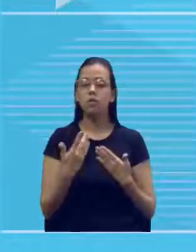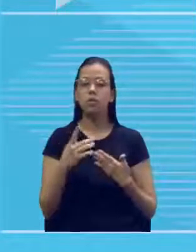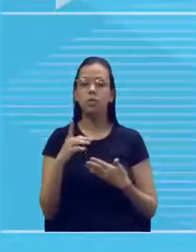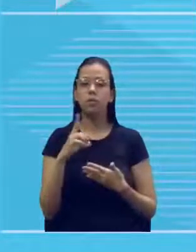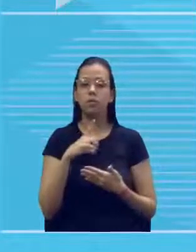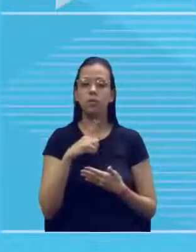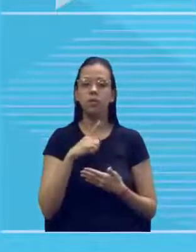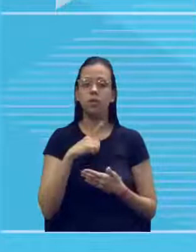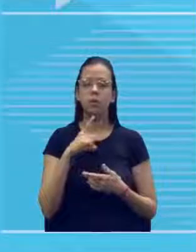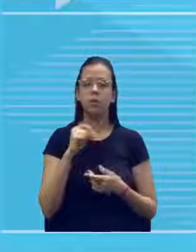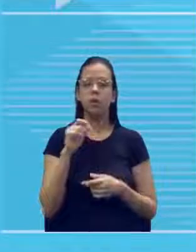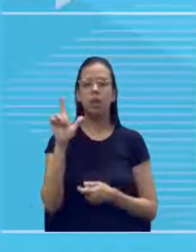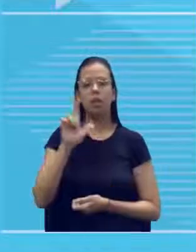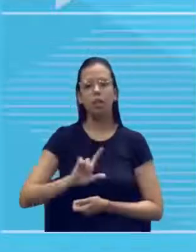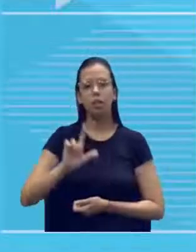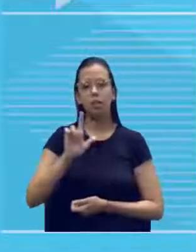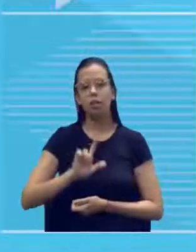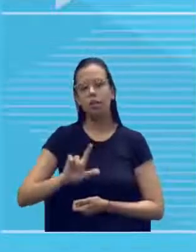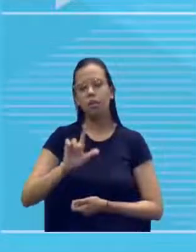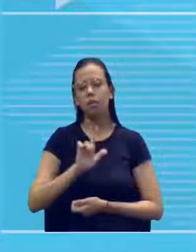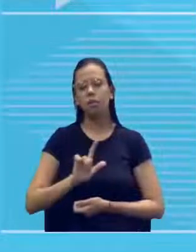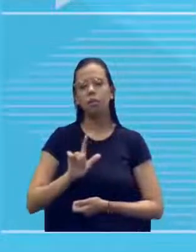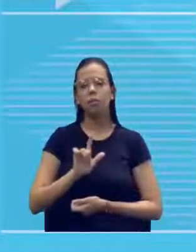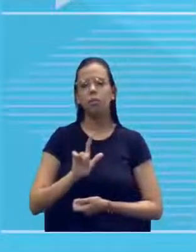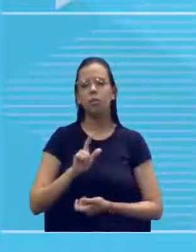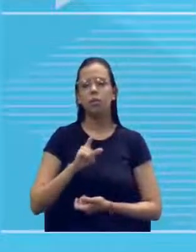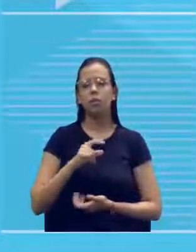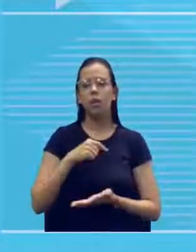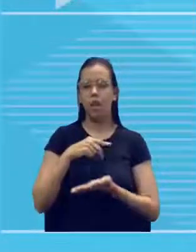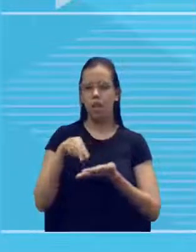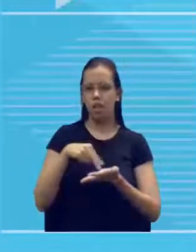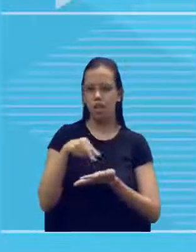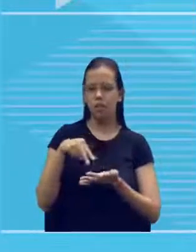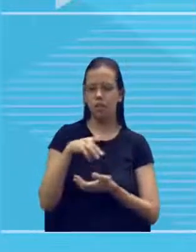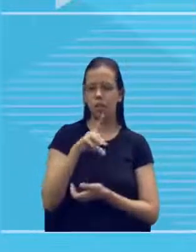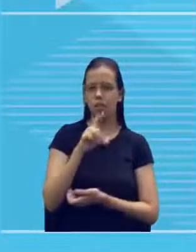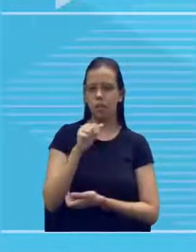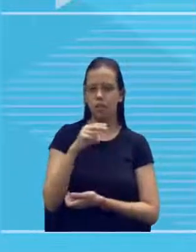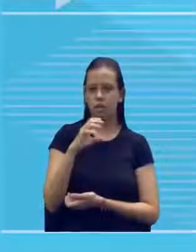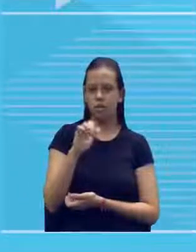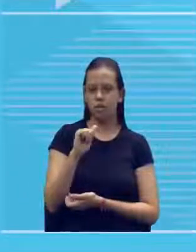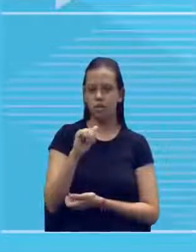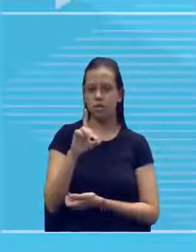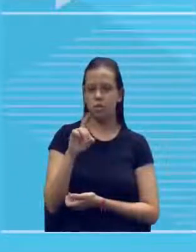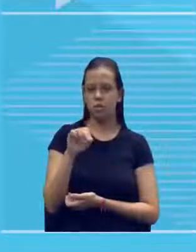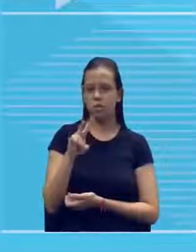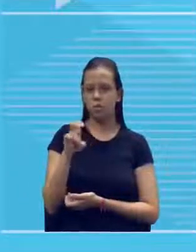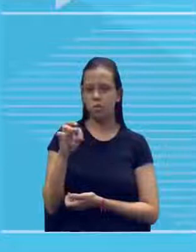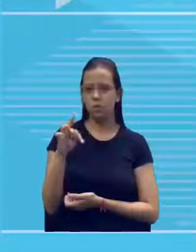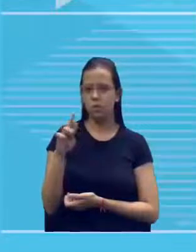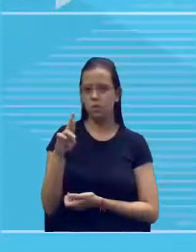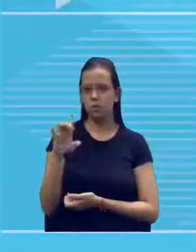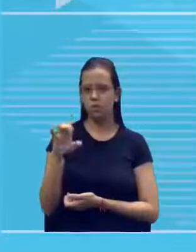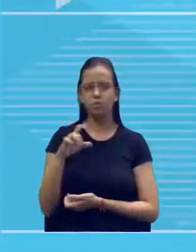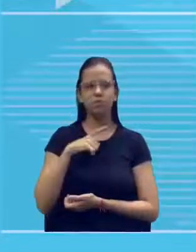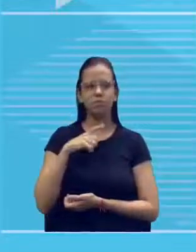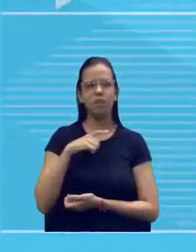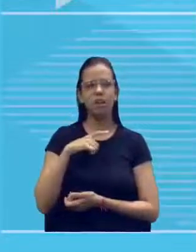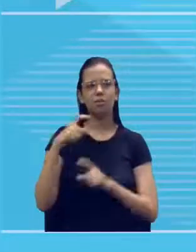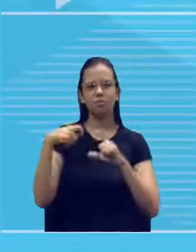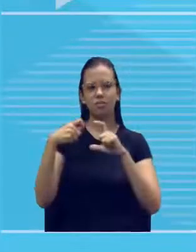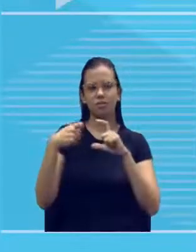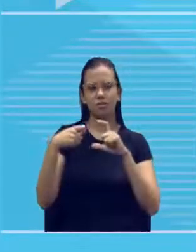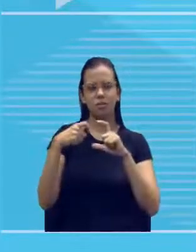dizem, né, aí na literatura, que a dança do ventre, né, como tem colocado aqui na imagenzinha da